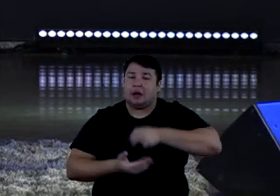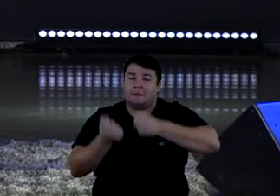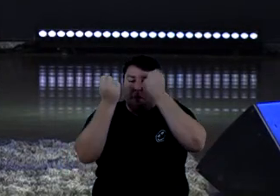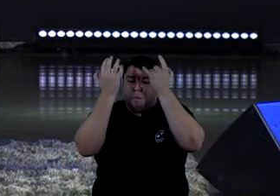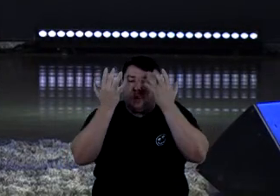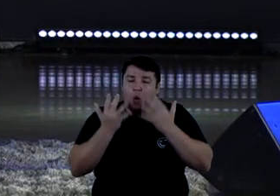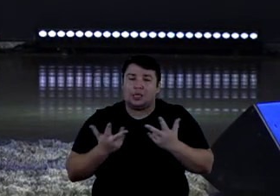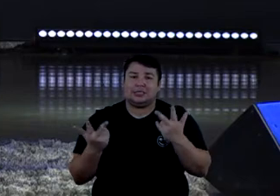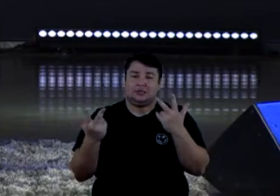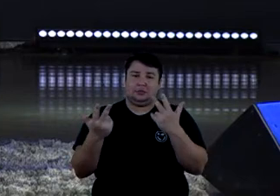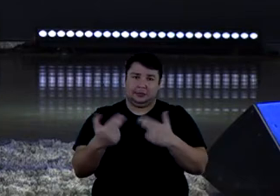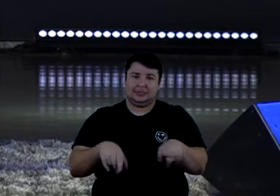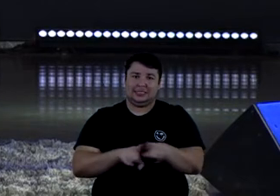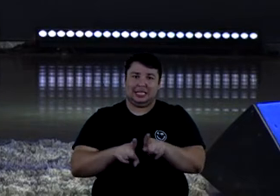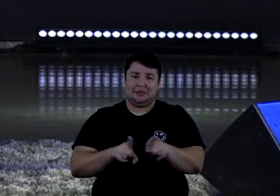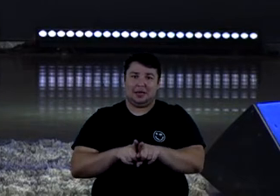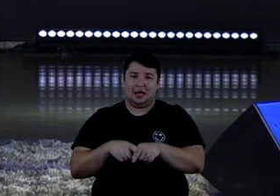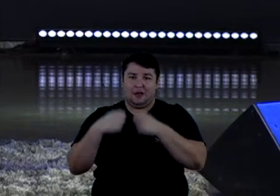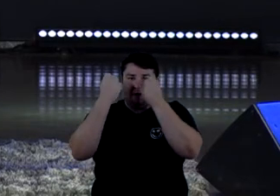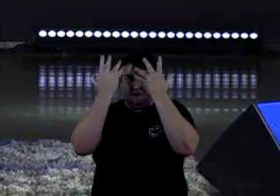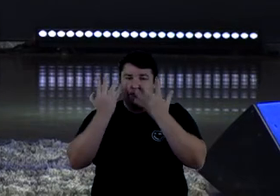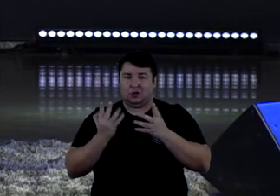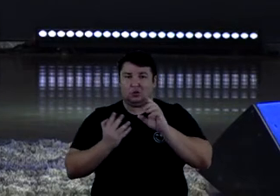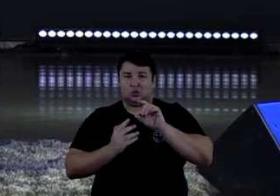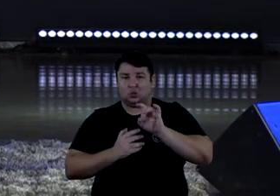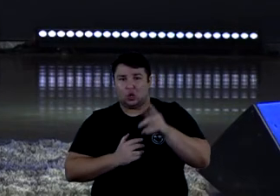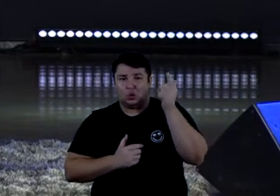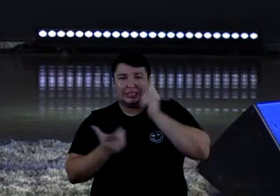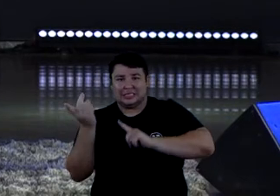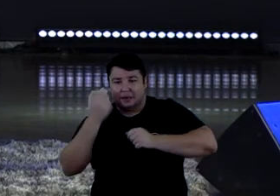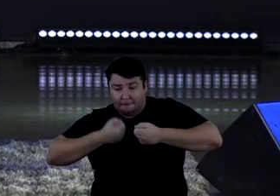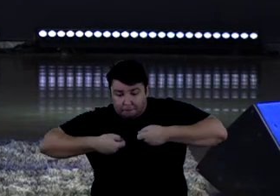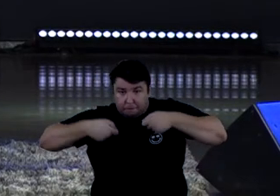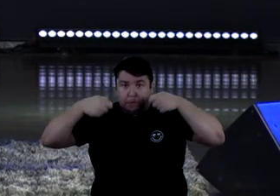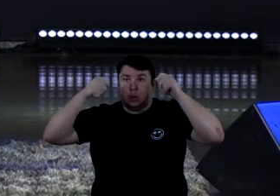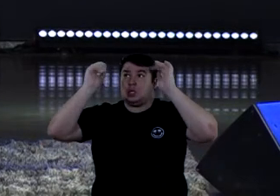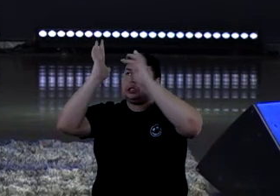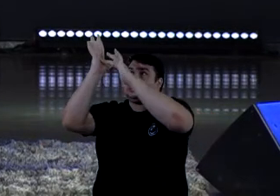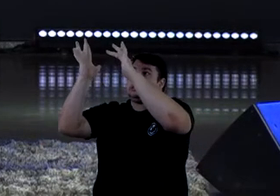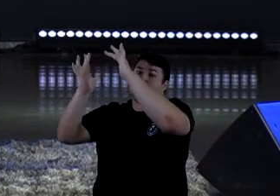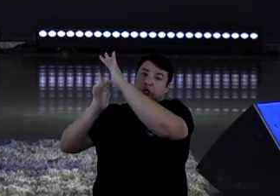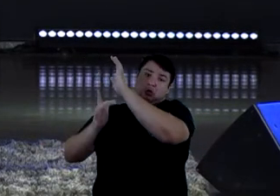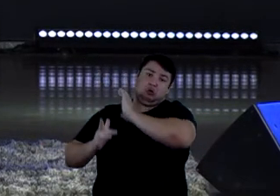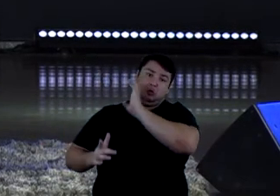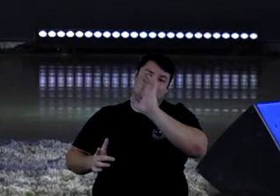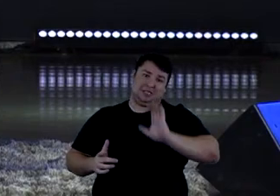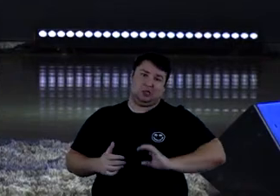a mente. Esse véu só pode ser removido em Cristo.